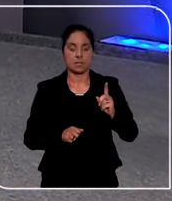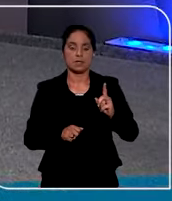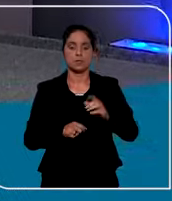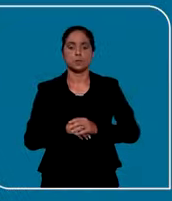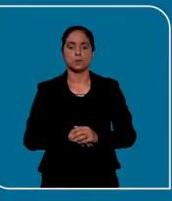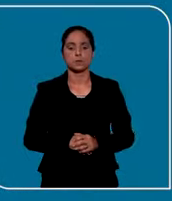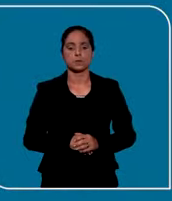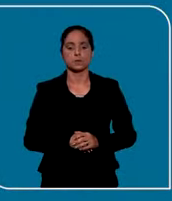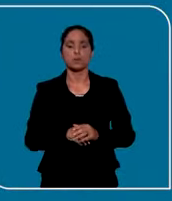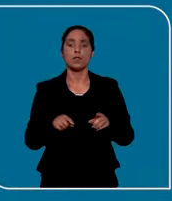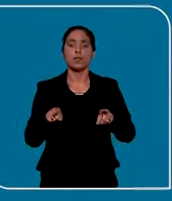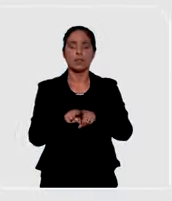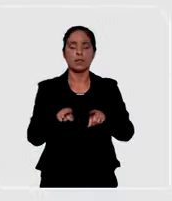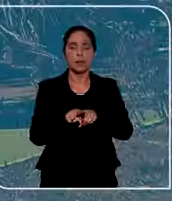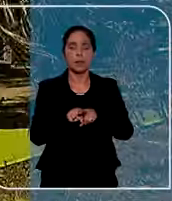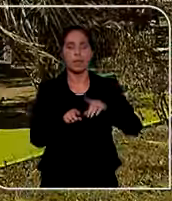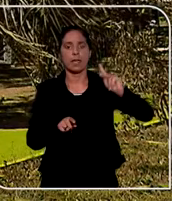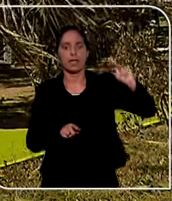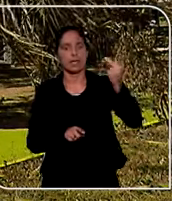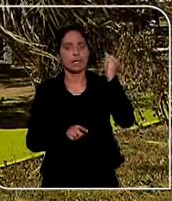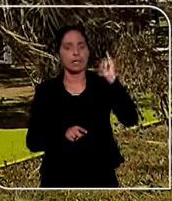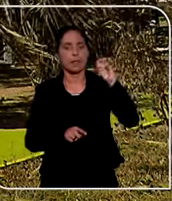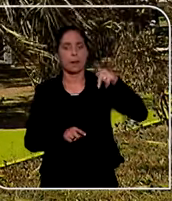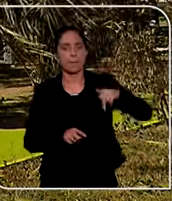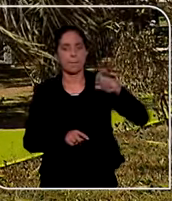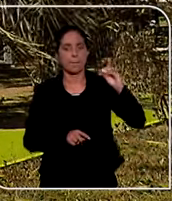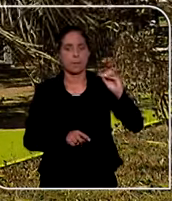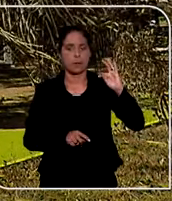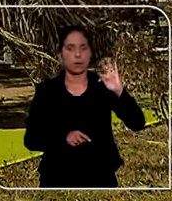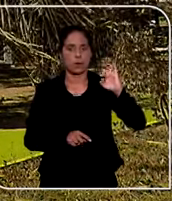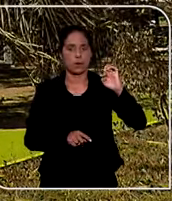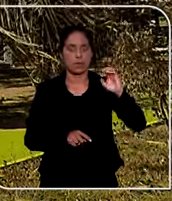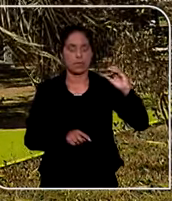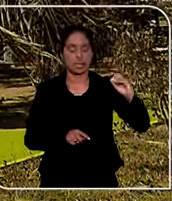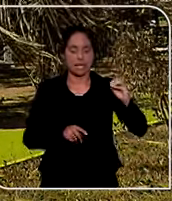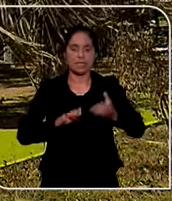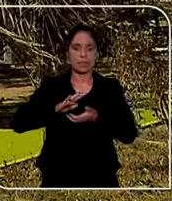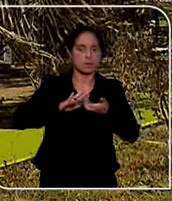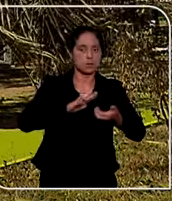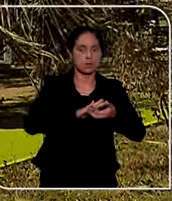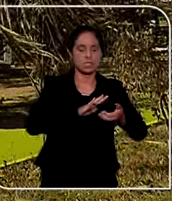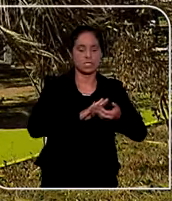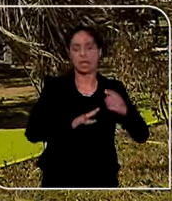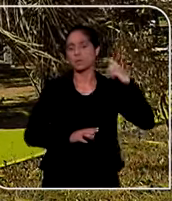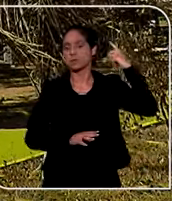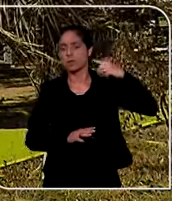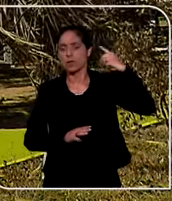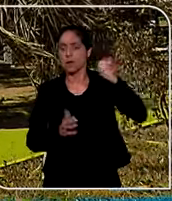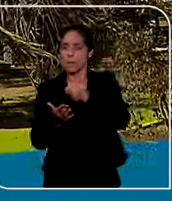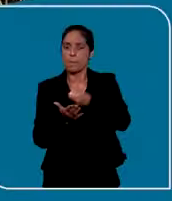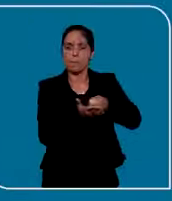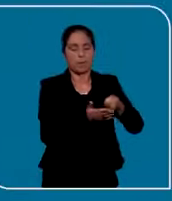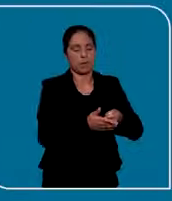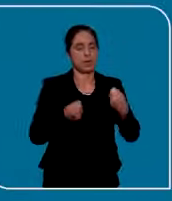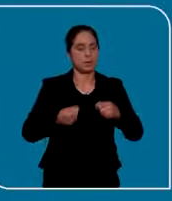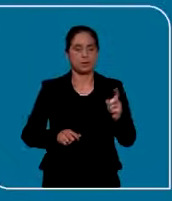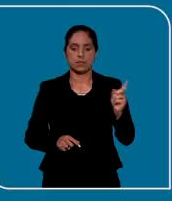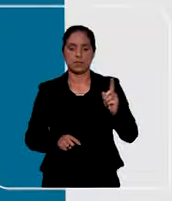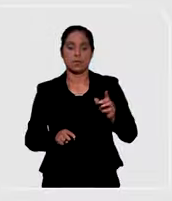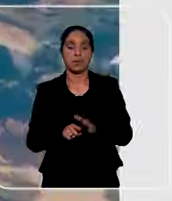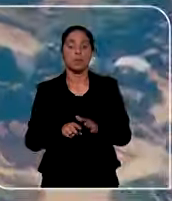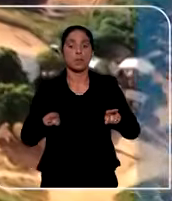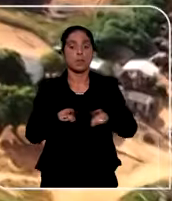em inventário hipoteca judiciária não isenta devedor de multa e honorários a advocatícios e